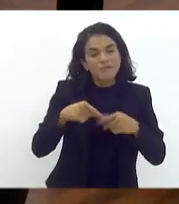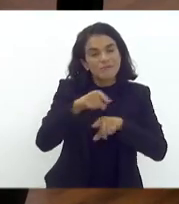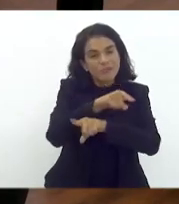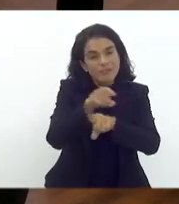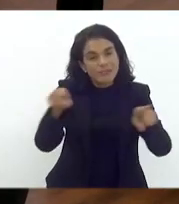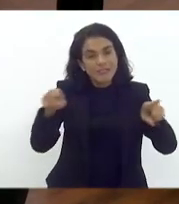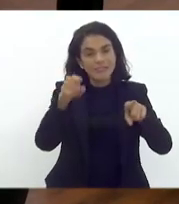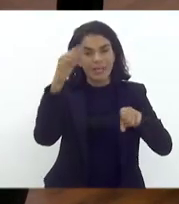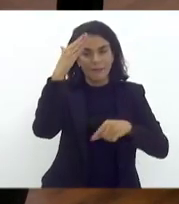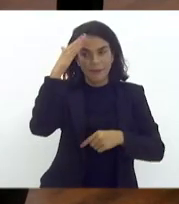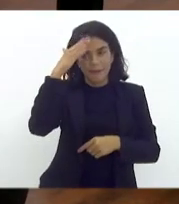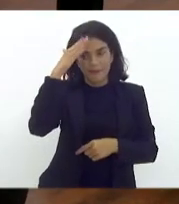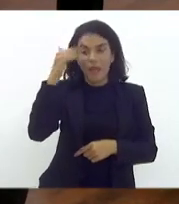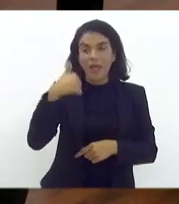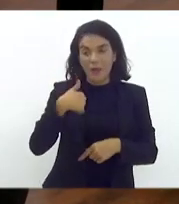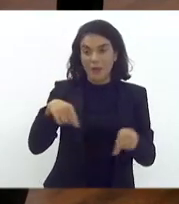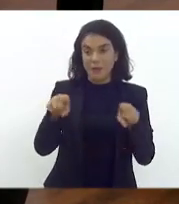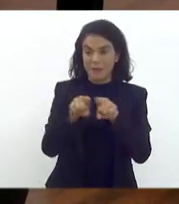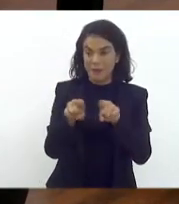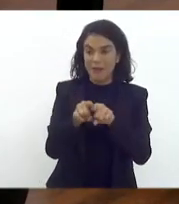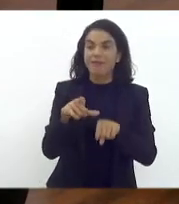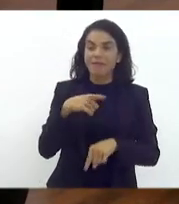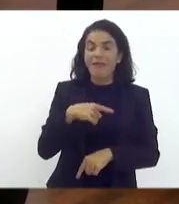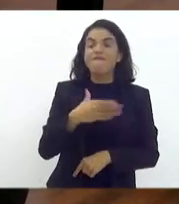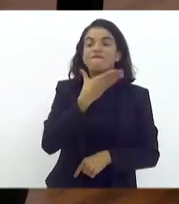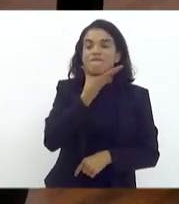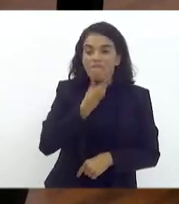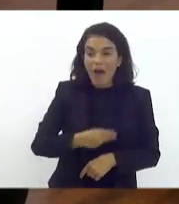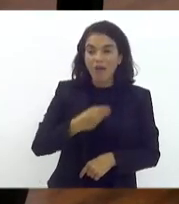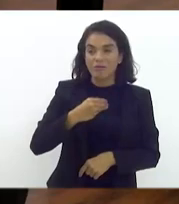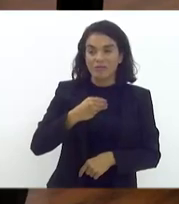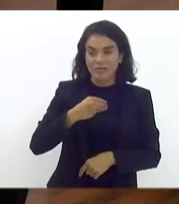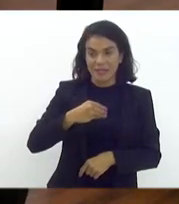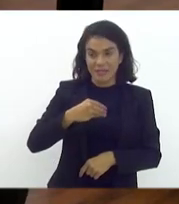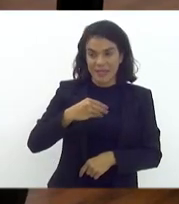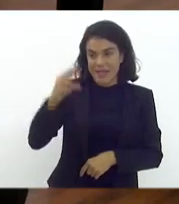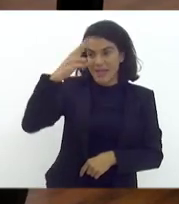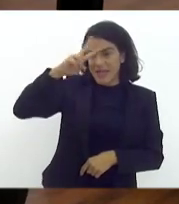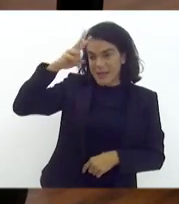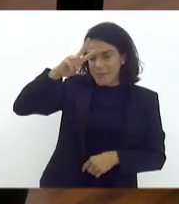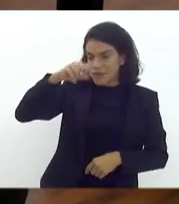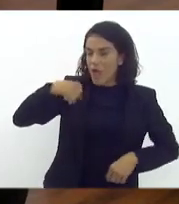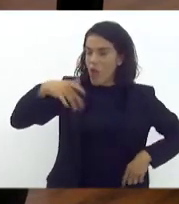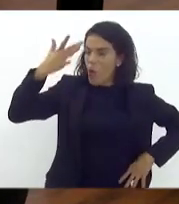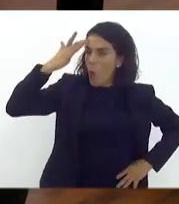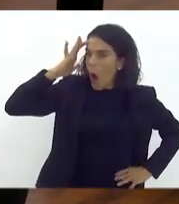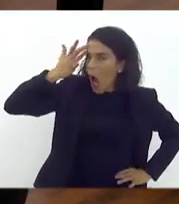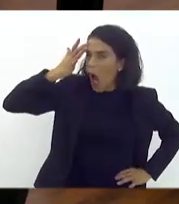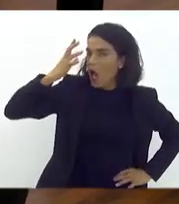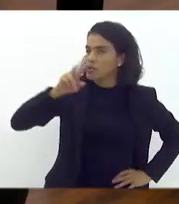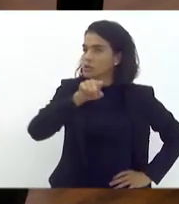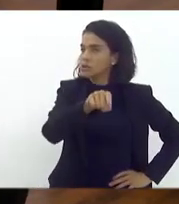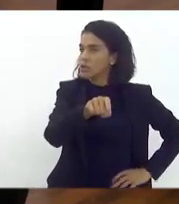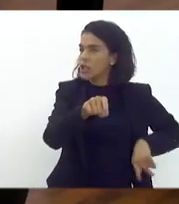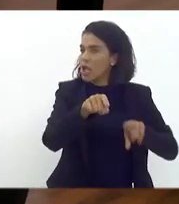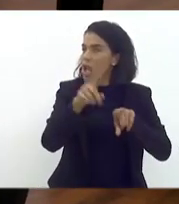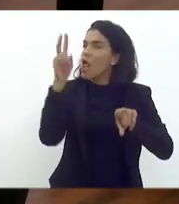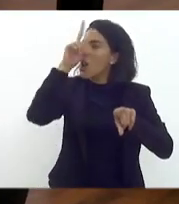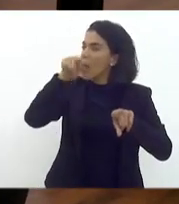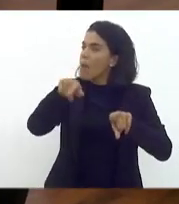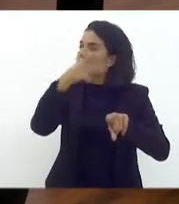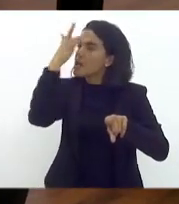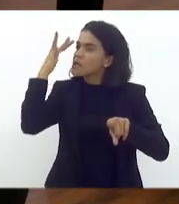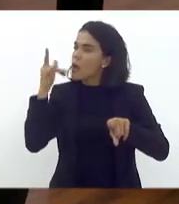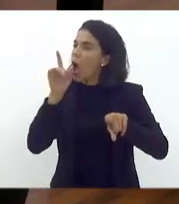todos vocês eu também tenho falsos memórias eu acho que aconteceu assim alguma coisa ou eu vi alguém eu tenho certeza